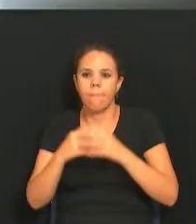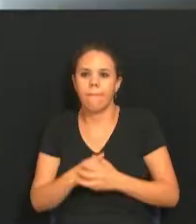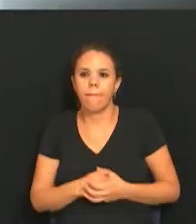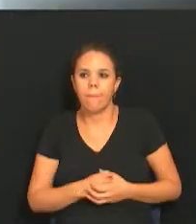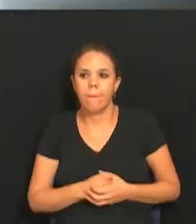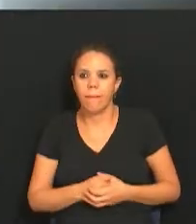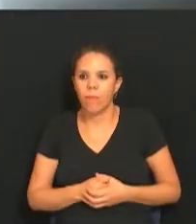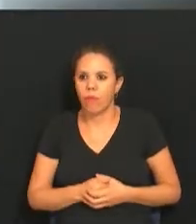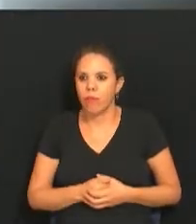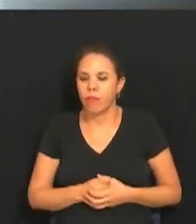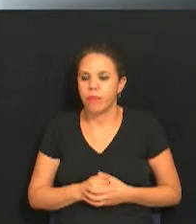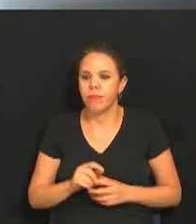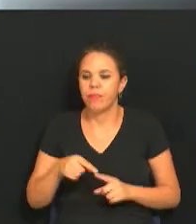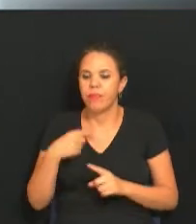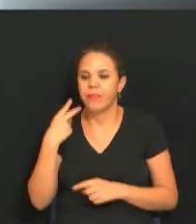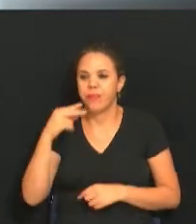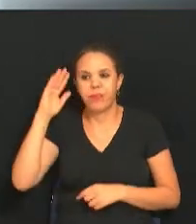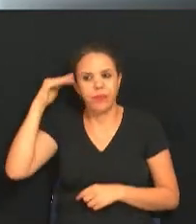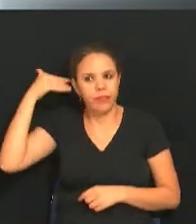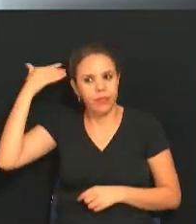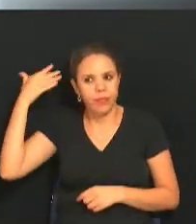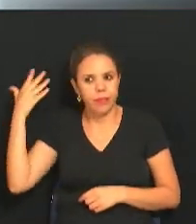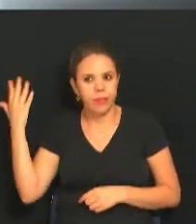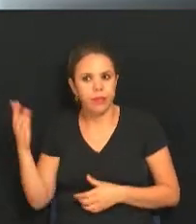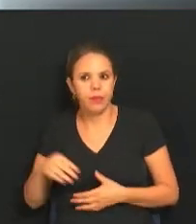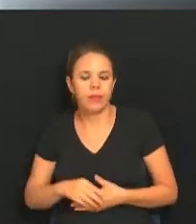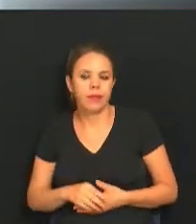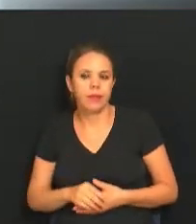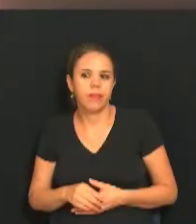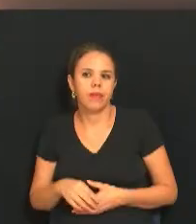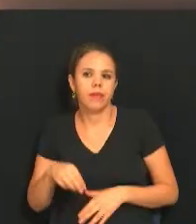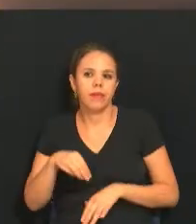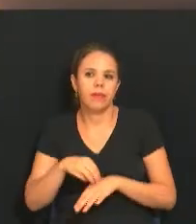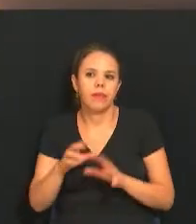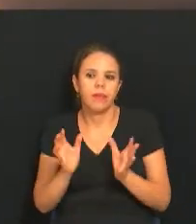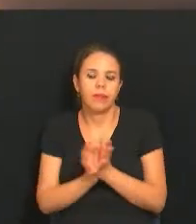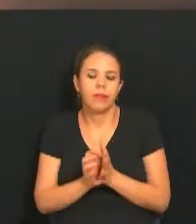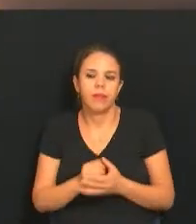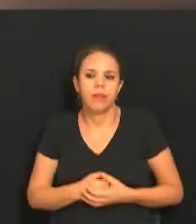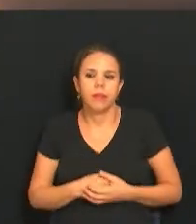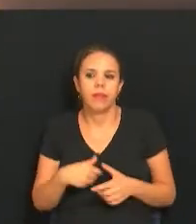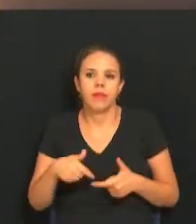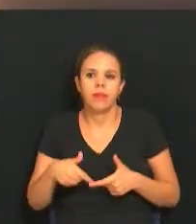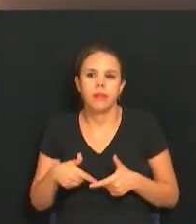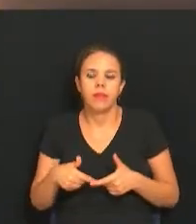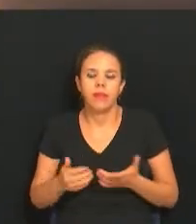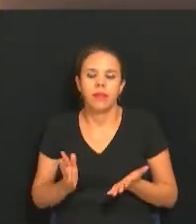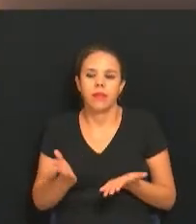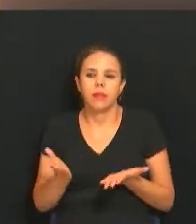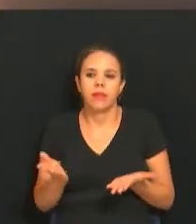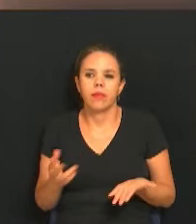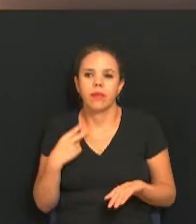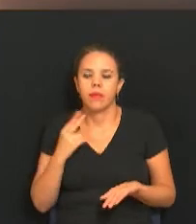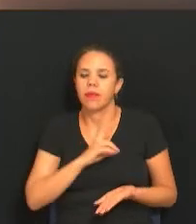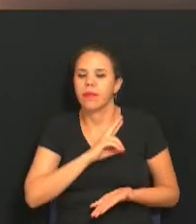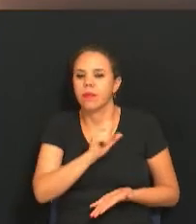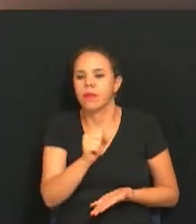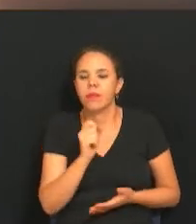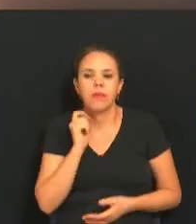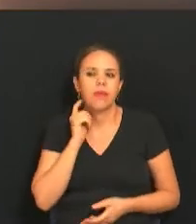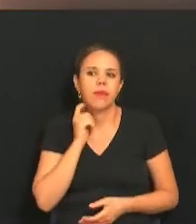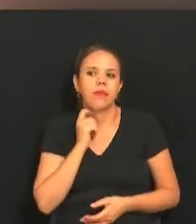Sustentável, além da vereadora Mariana Conte, que é membro do grupo. Os trabalhos foram conduzidos pelo vereador Luiz